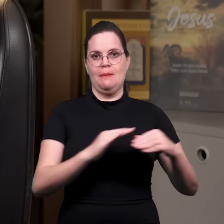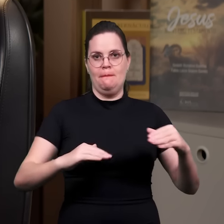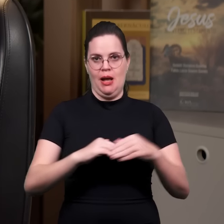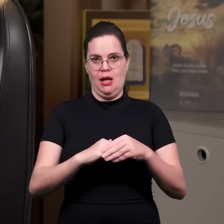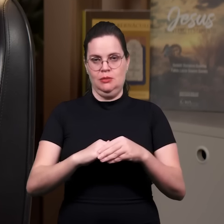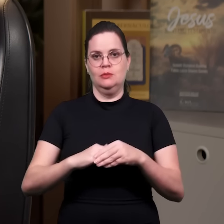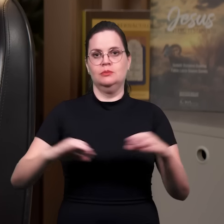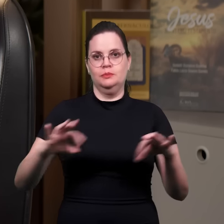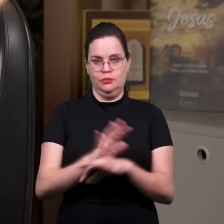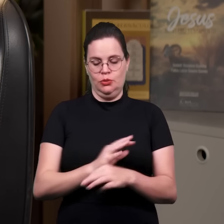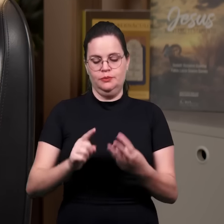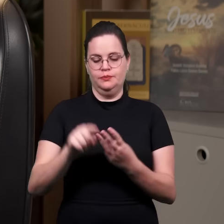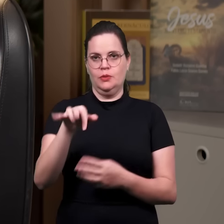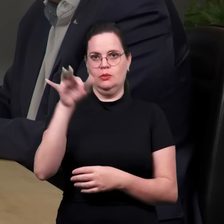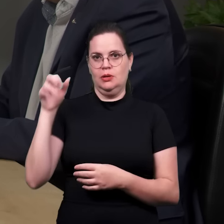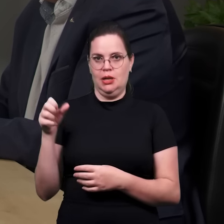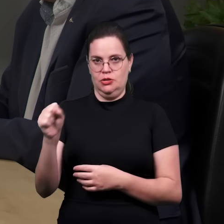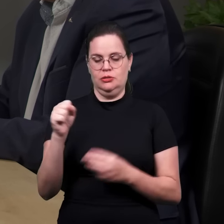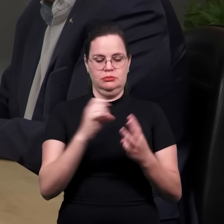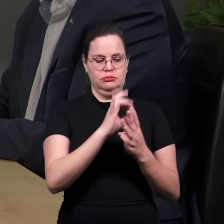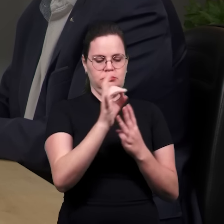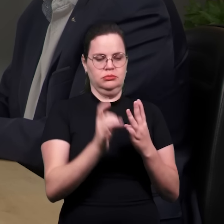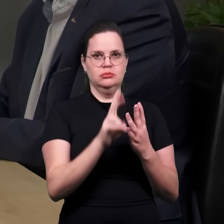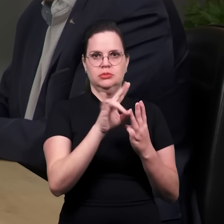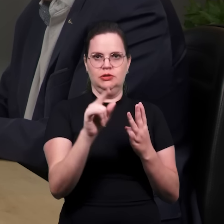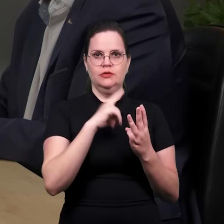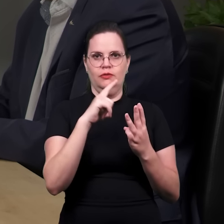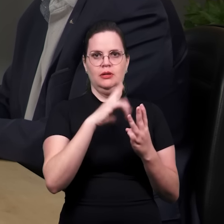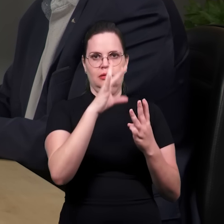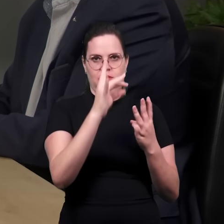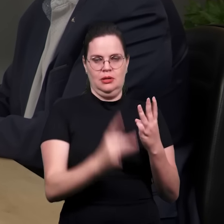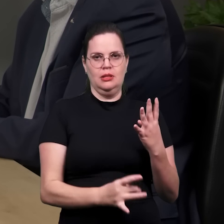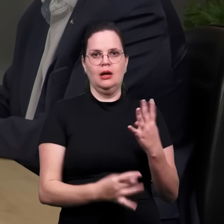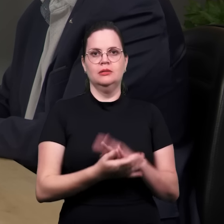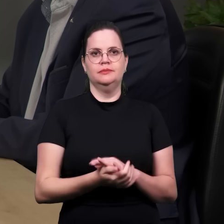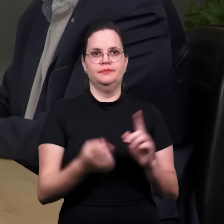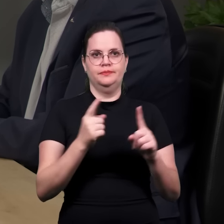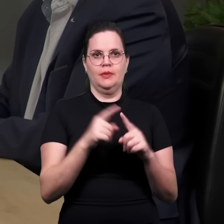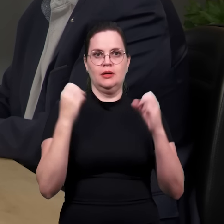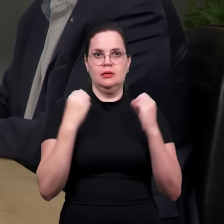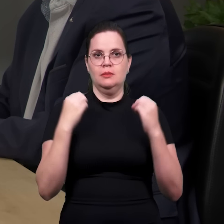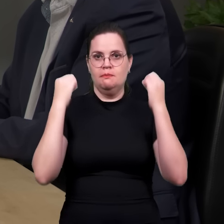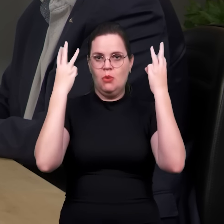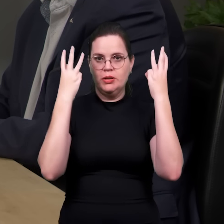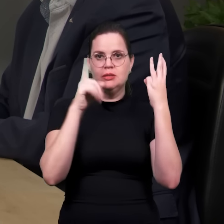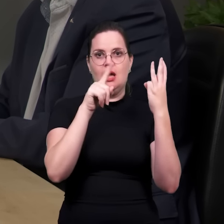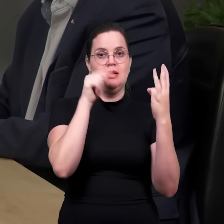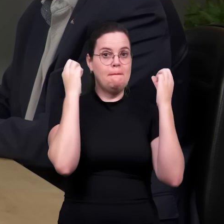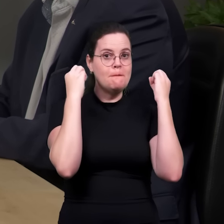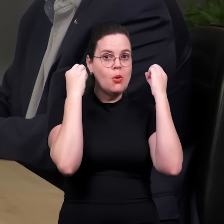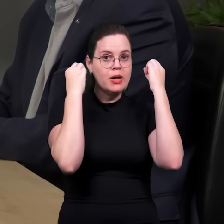desse contexto, nós vamos abordar individual cada um. Nós temos Moisés como um tipo de Jesus no